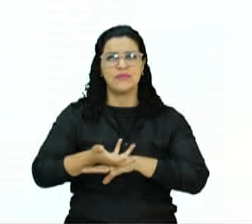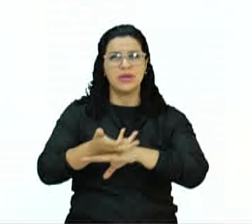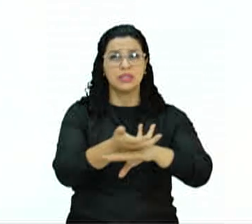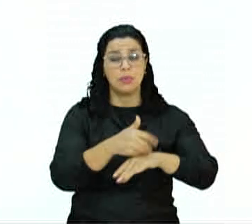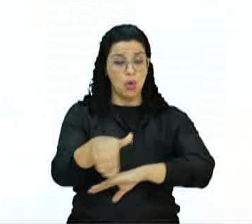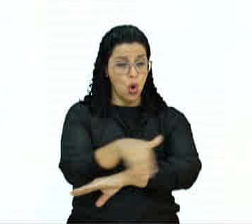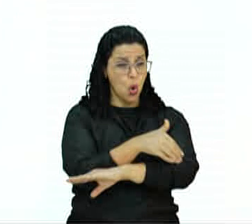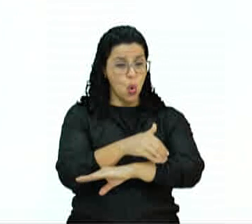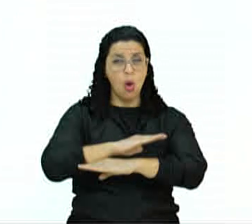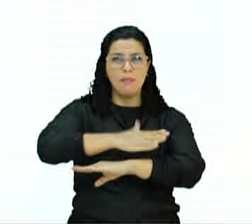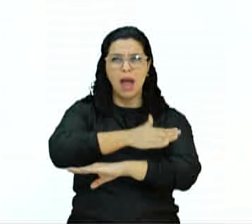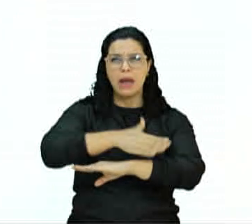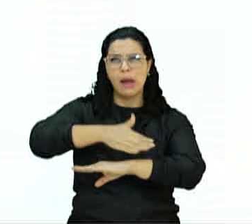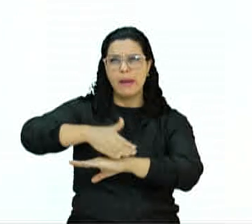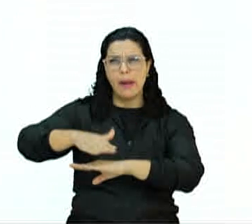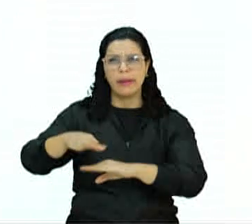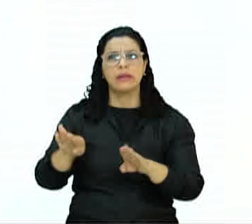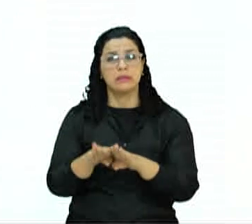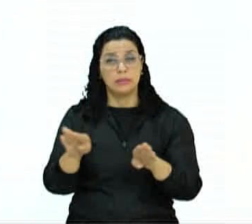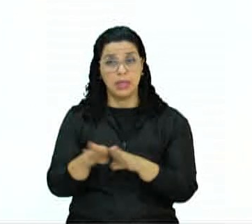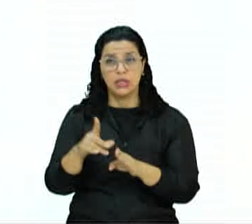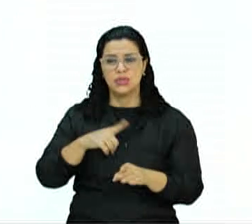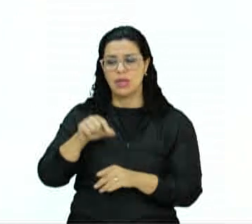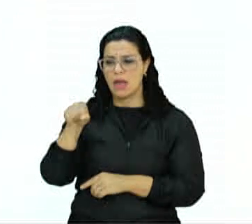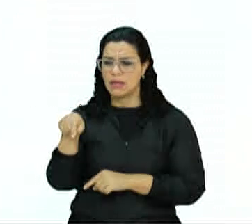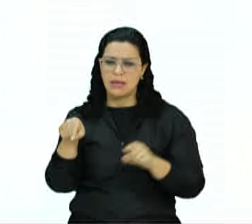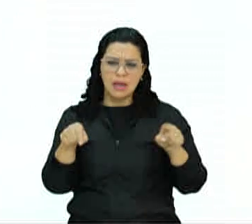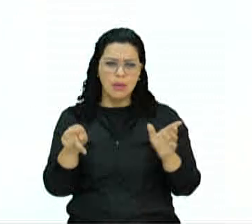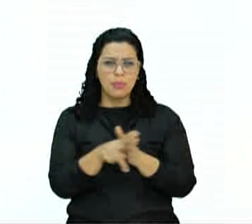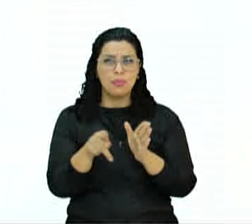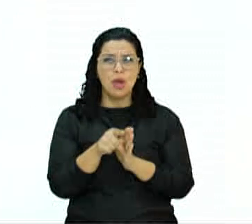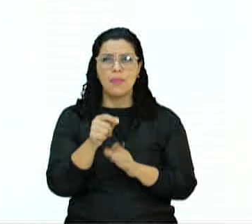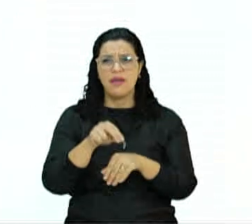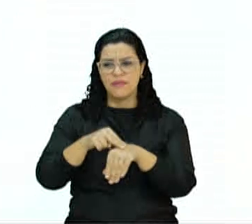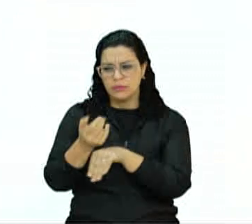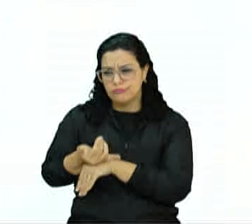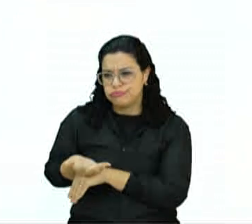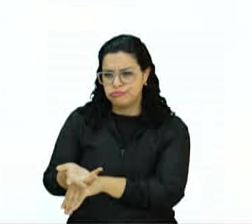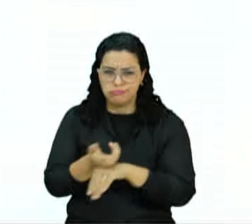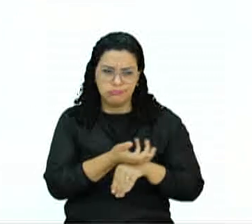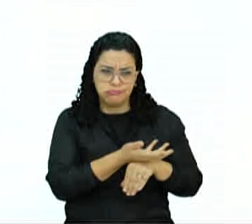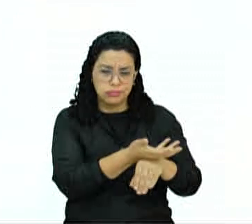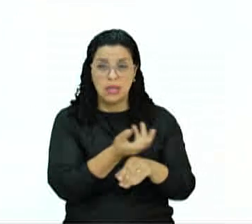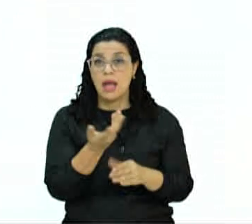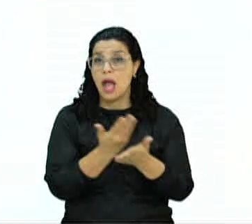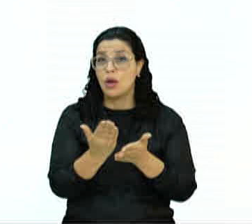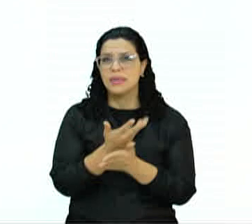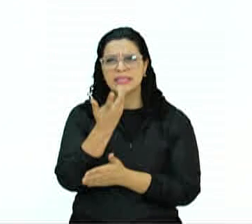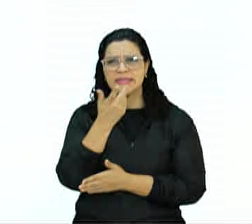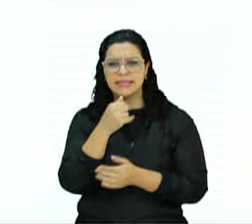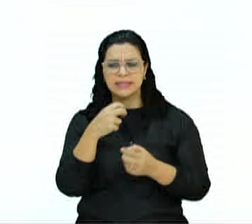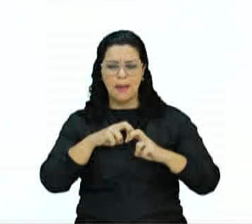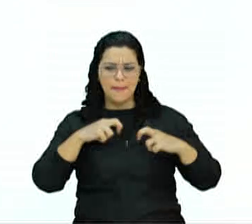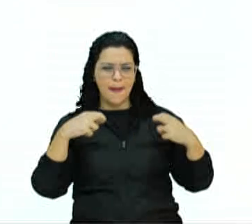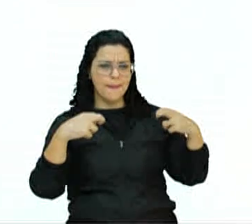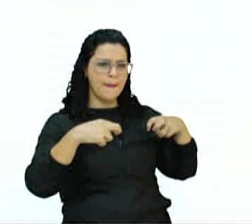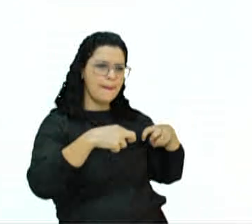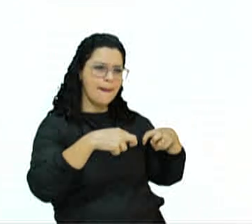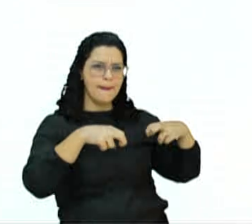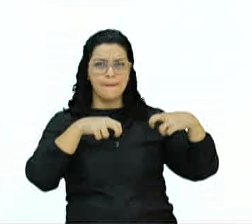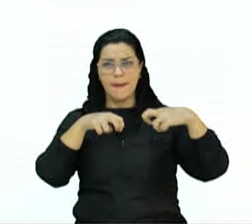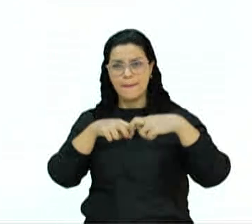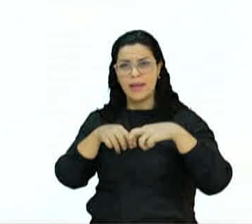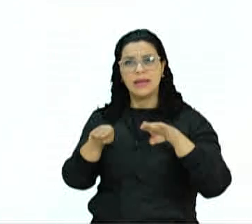da rua sem calçamento, coberta aqui e ali por um mato rasteiro. Algumas crianças brincavam de roda. A